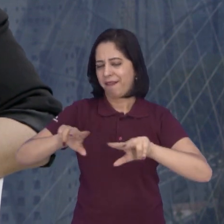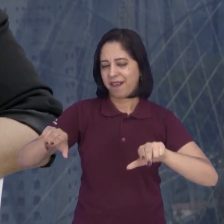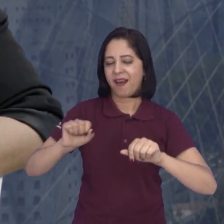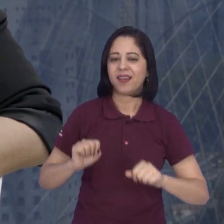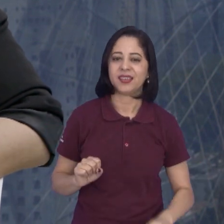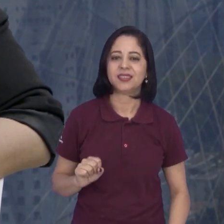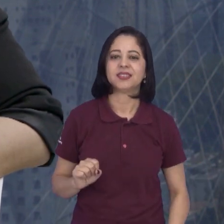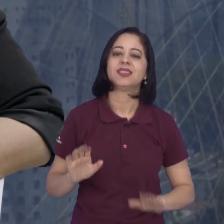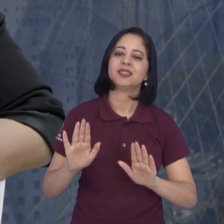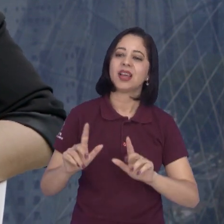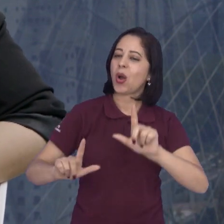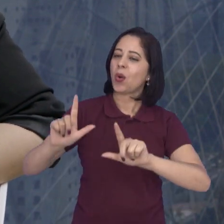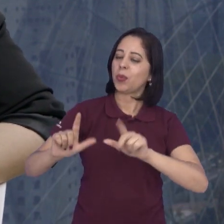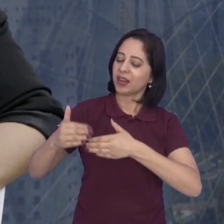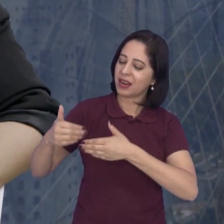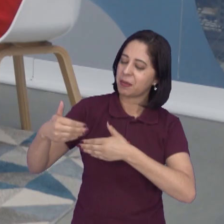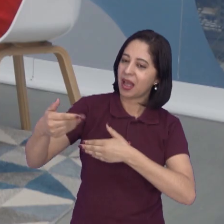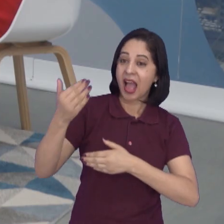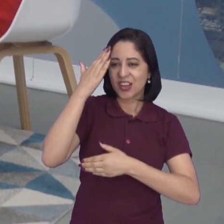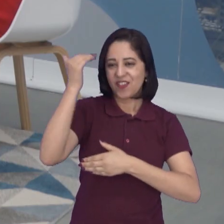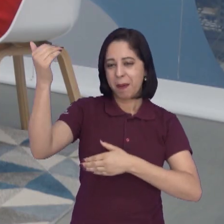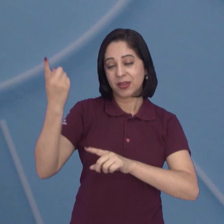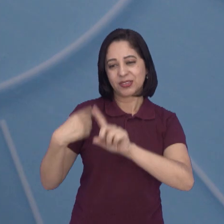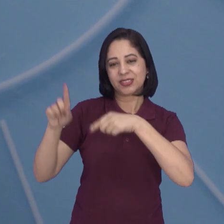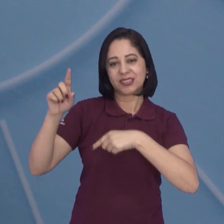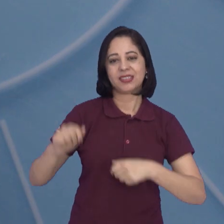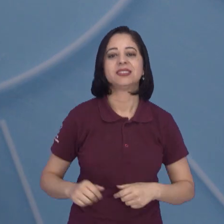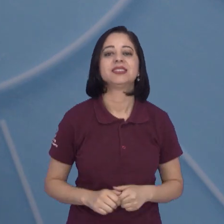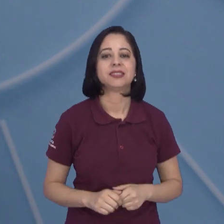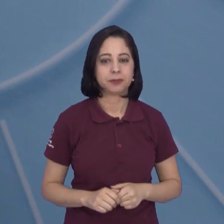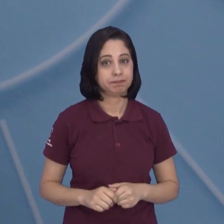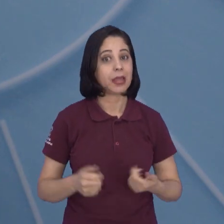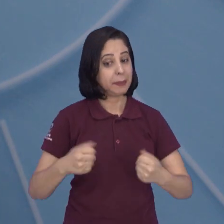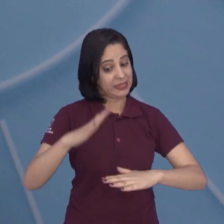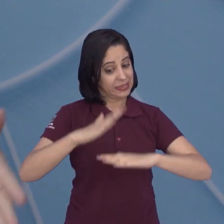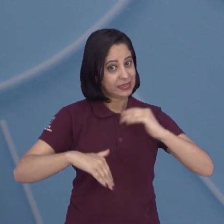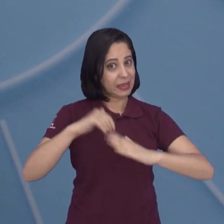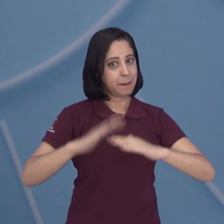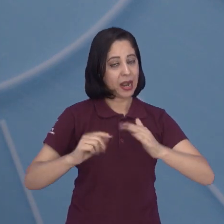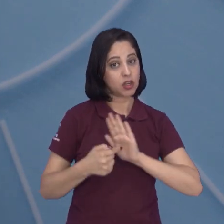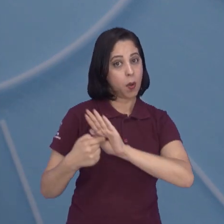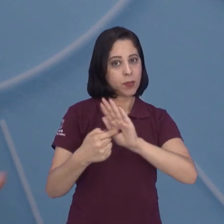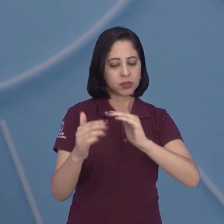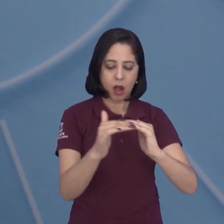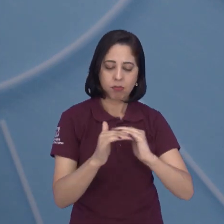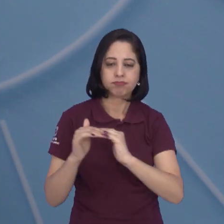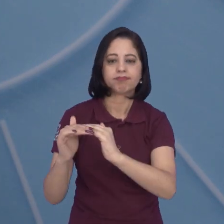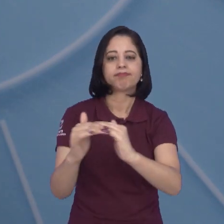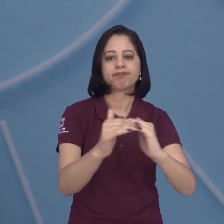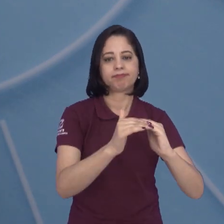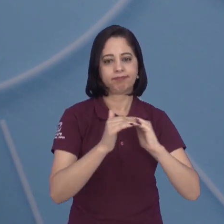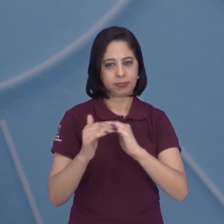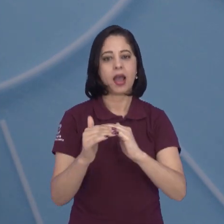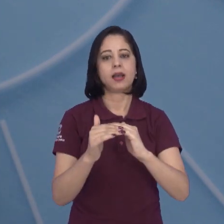Enfim, que vida longa aí ao seu programa. Obrigada. A gente colocar em prática, né, e mostrar a equidade, ela tem que ser em todos